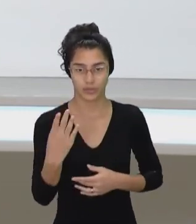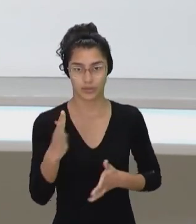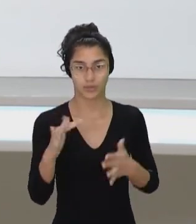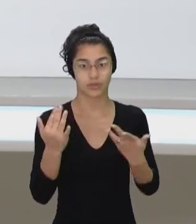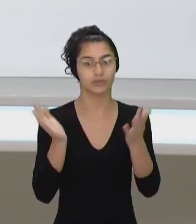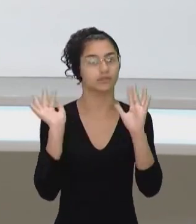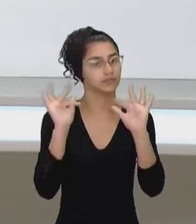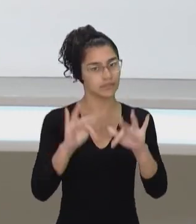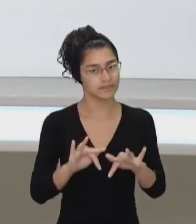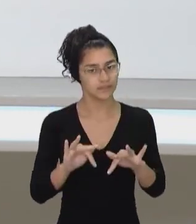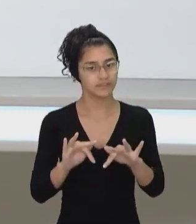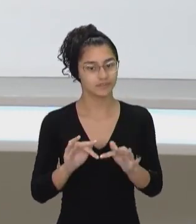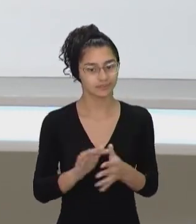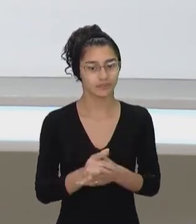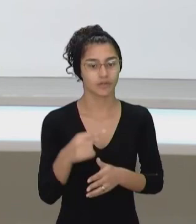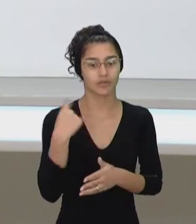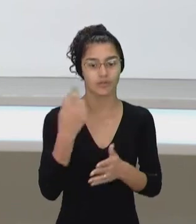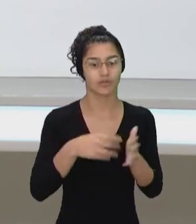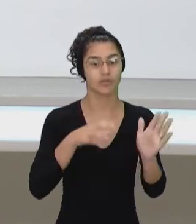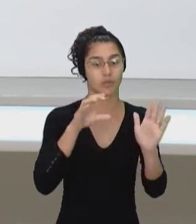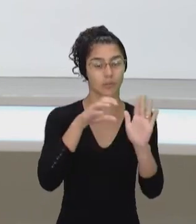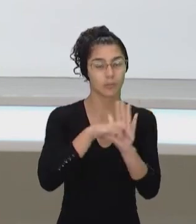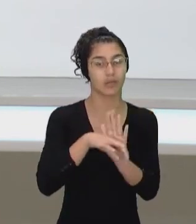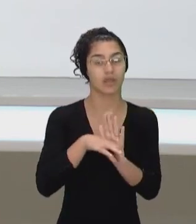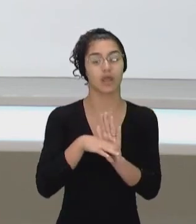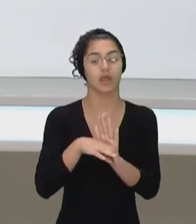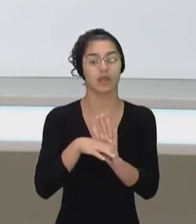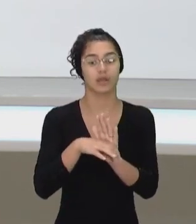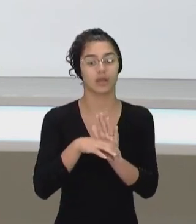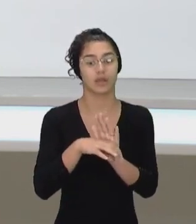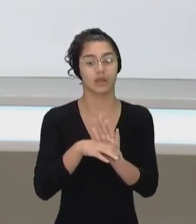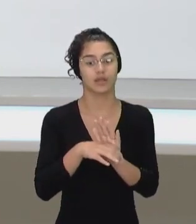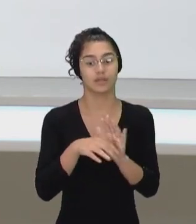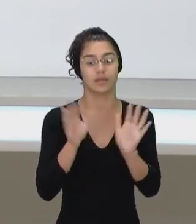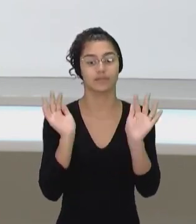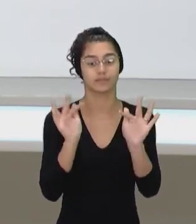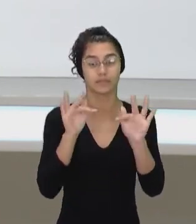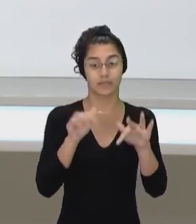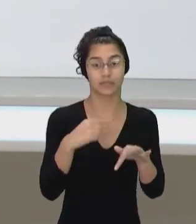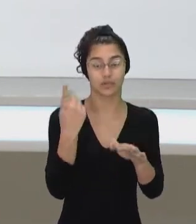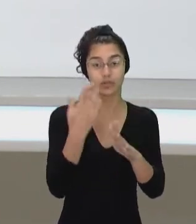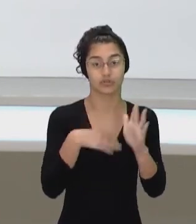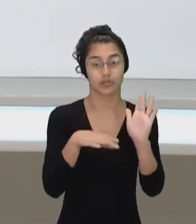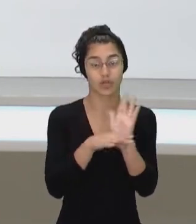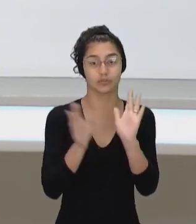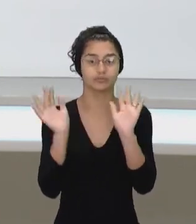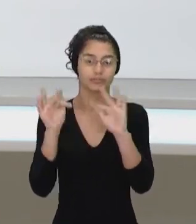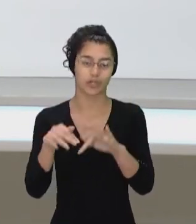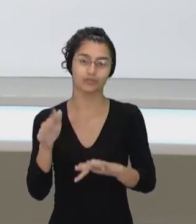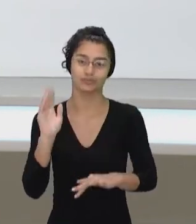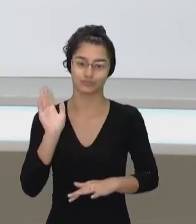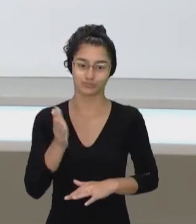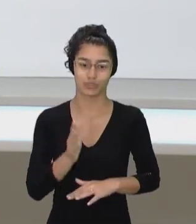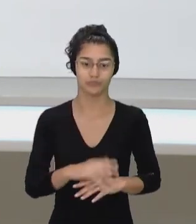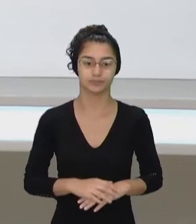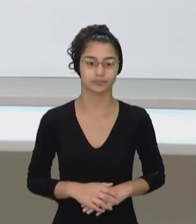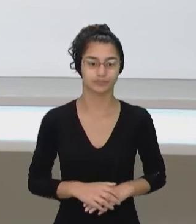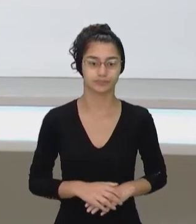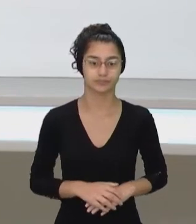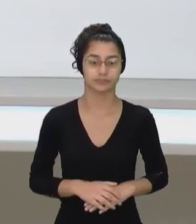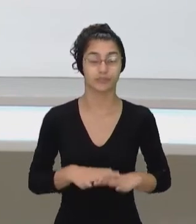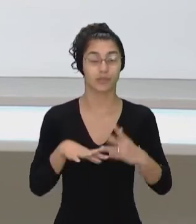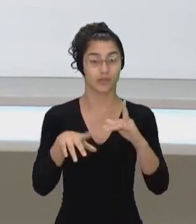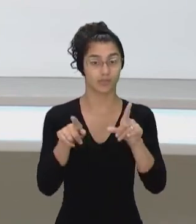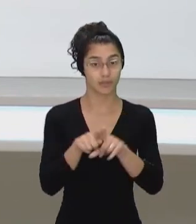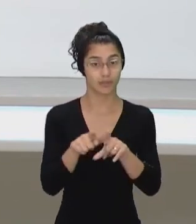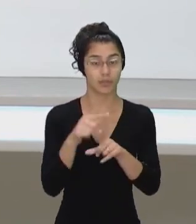está acabando, Então, o nosso componente aí está se encerrando, estamos chegando ao final. E